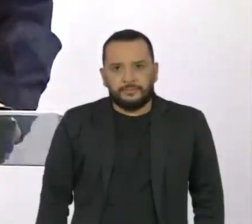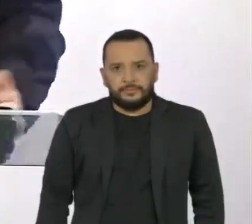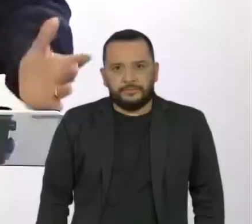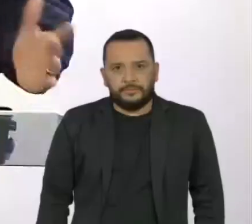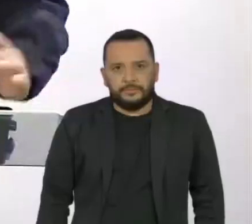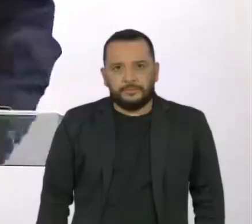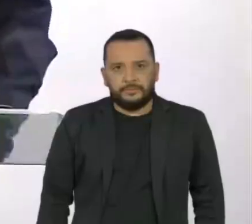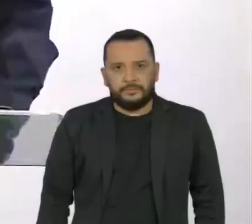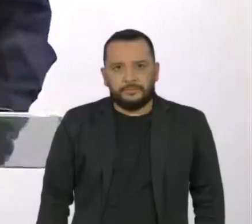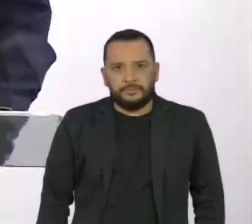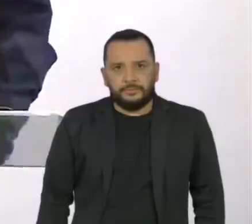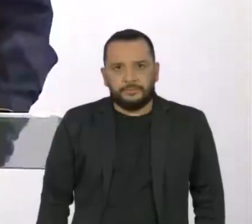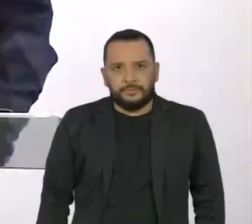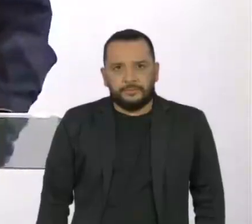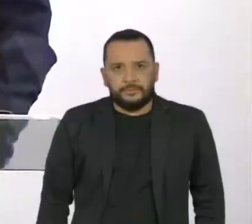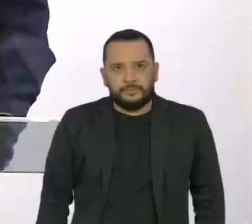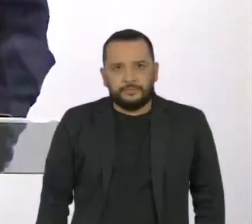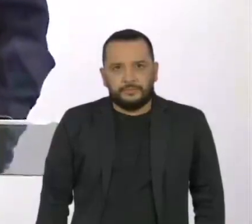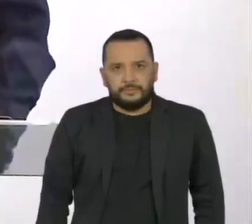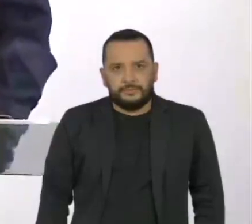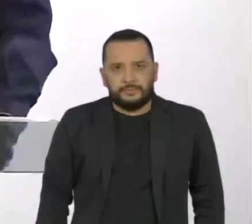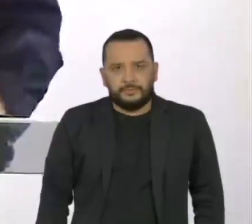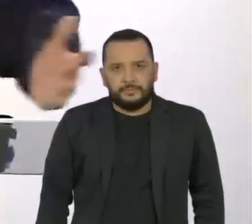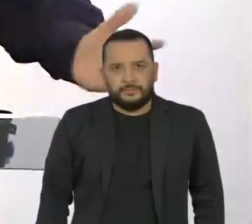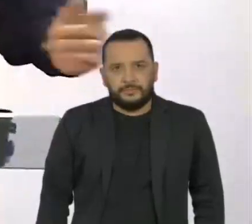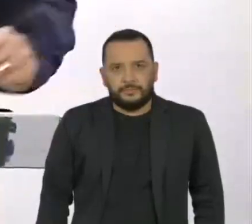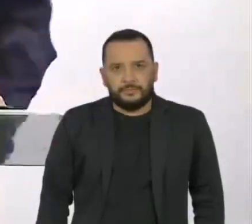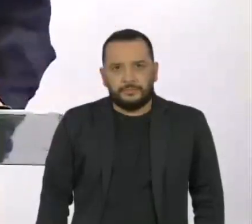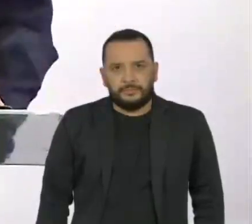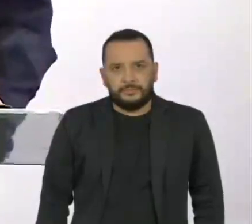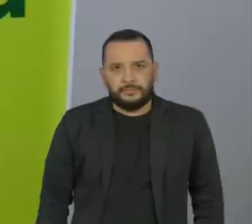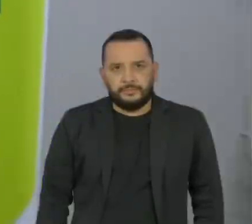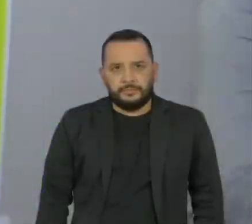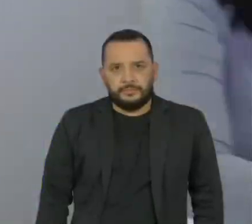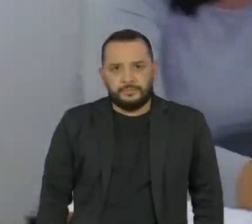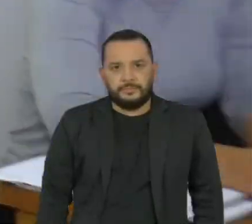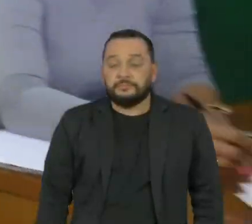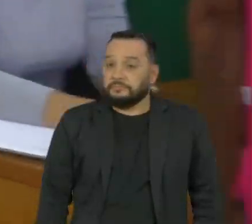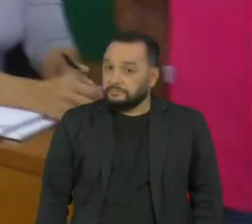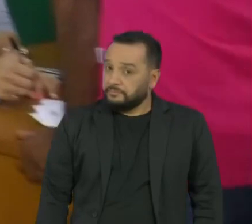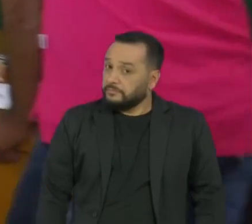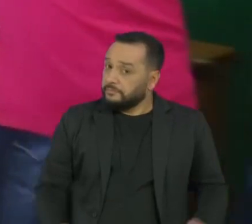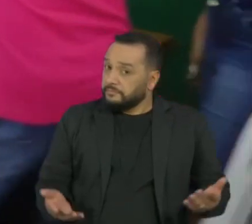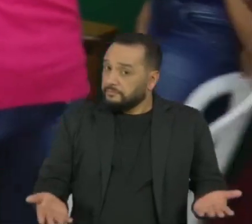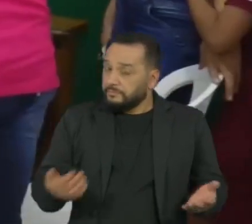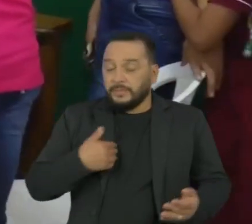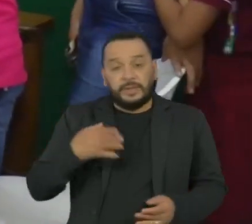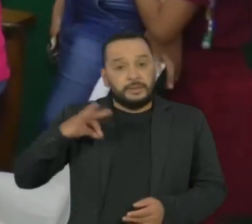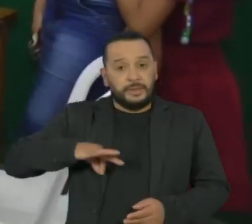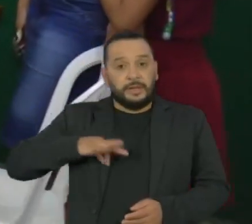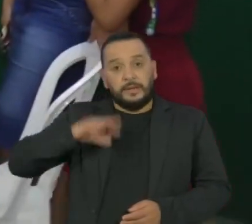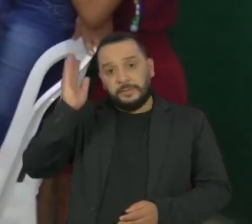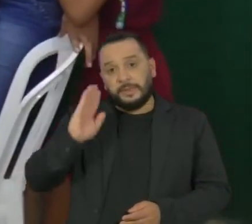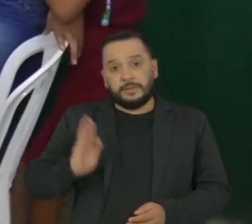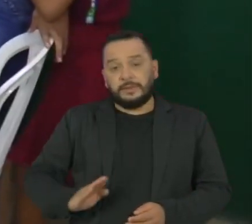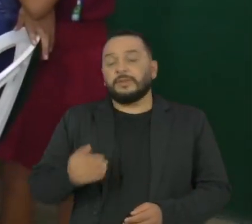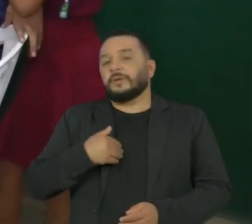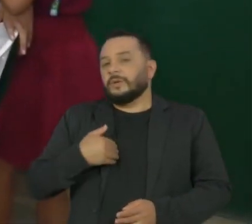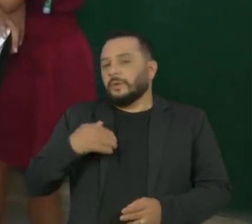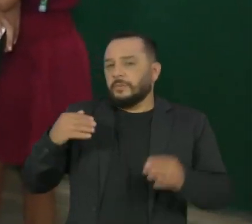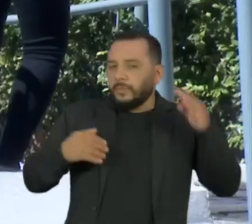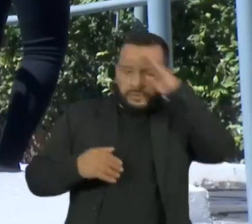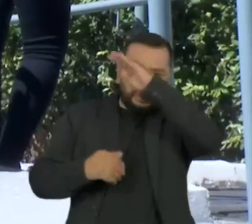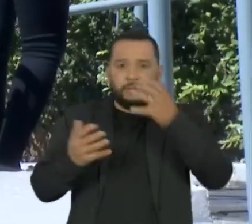parlamento. Não posso tirar de pobres para dar para paupérrimos. Com o Renda Brasil, Bolsonaro quer turbinar o